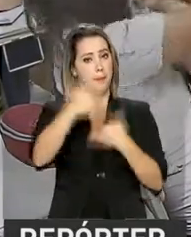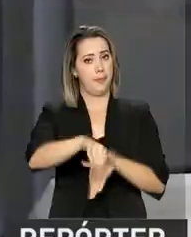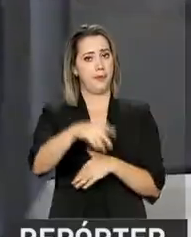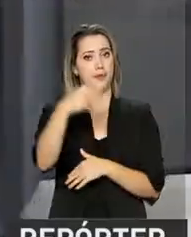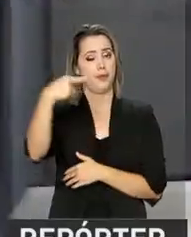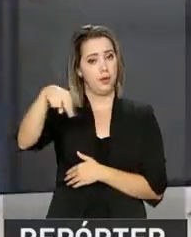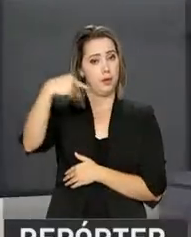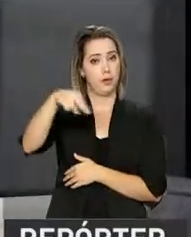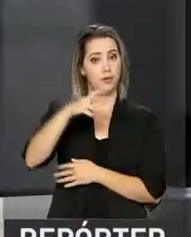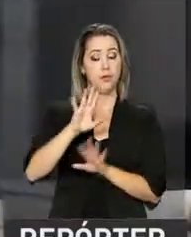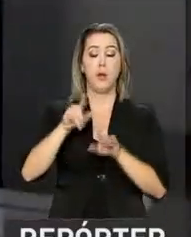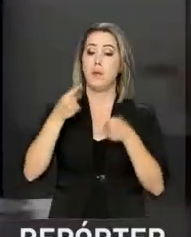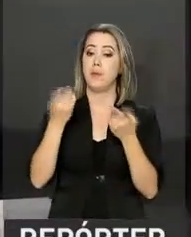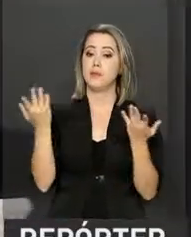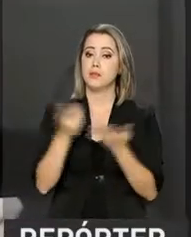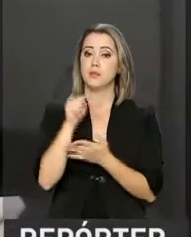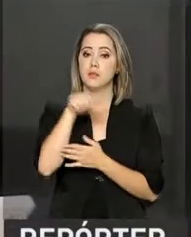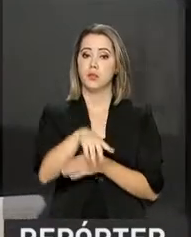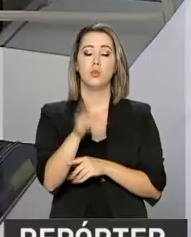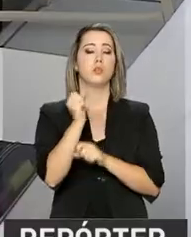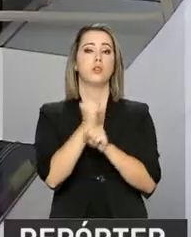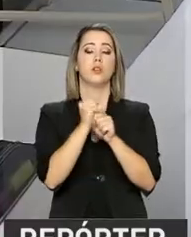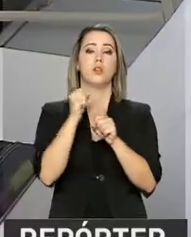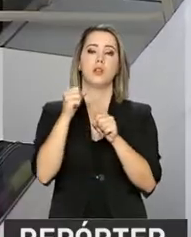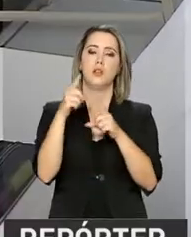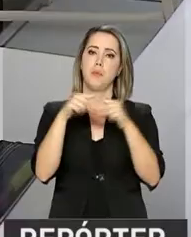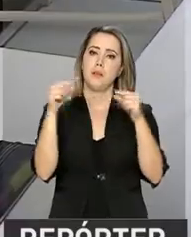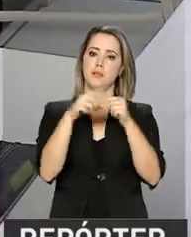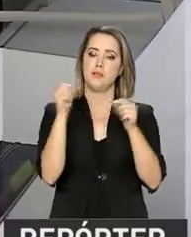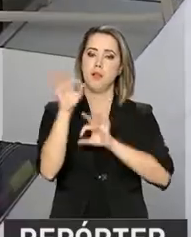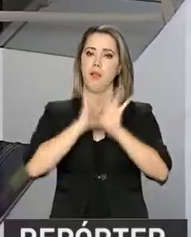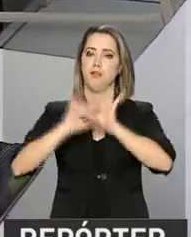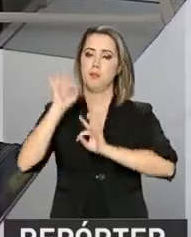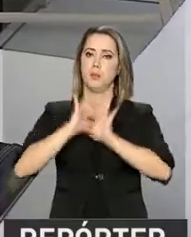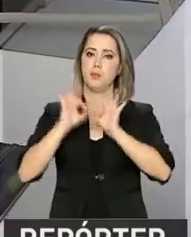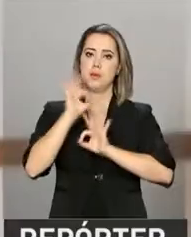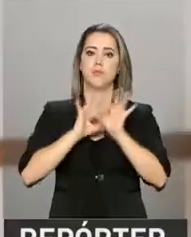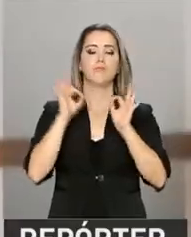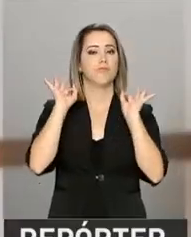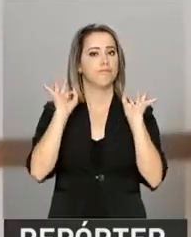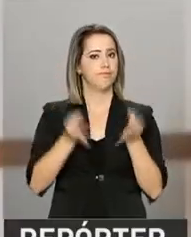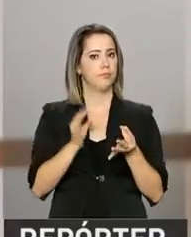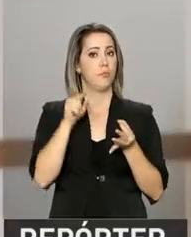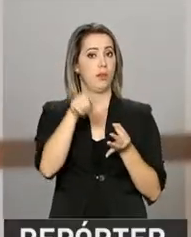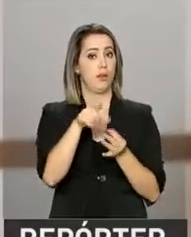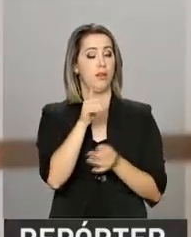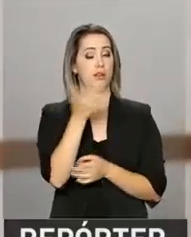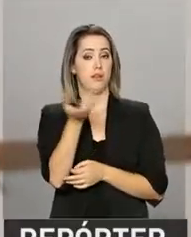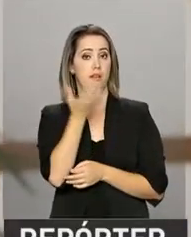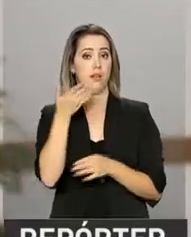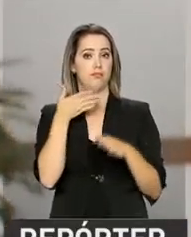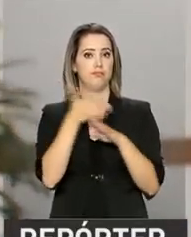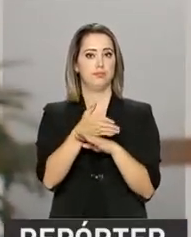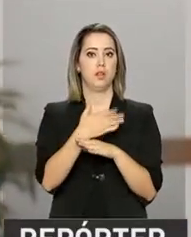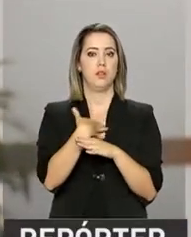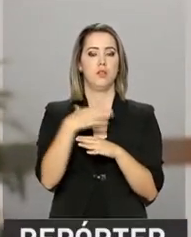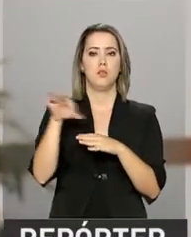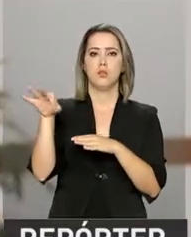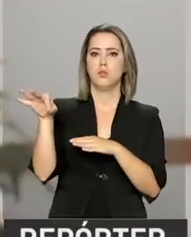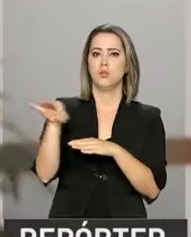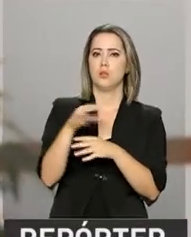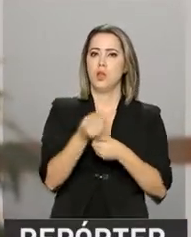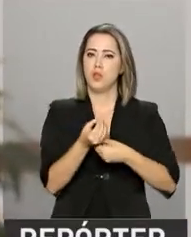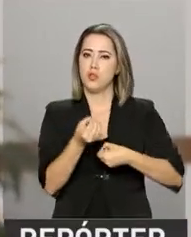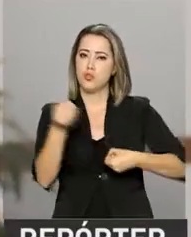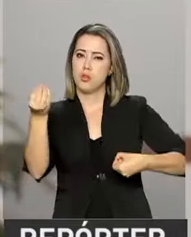novembro. Enquanto isso, nessa escola em Brasília, a preparação está a todo vapor. Henrique quer conquistar uma vaga no curso